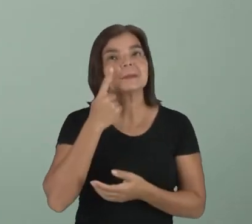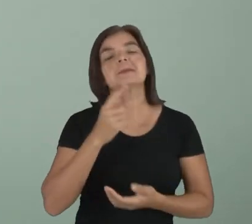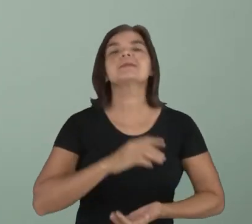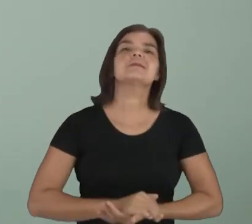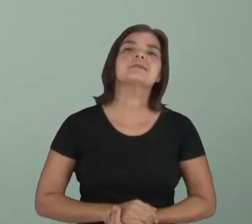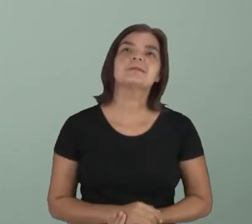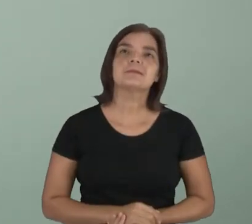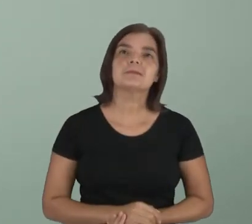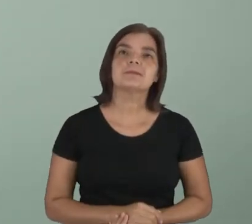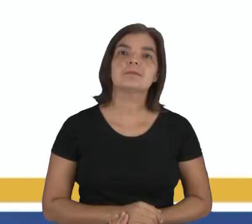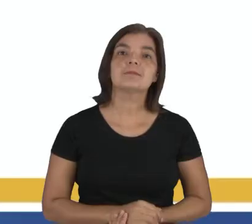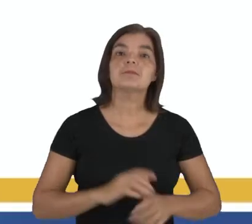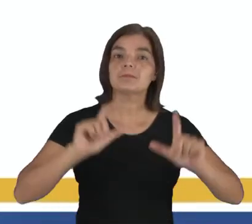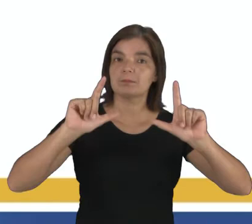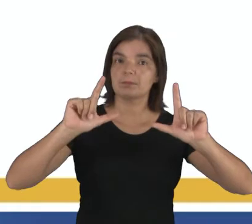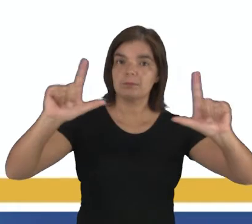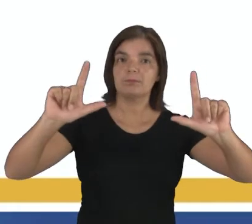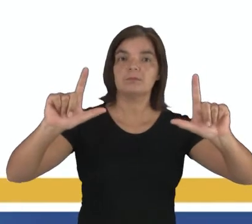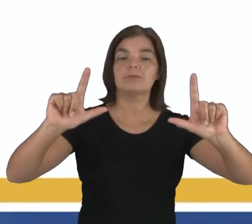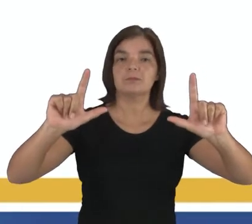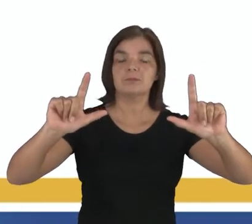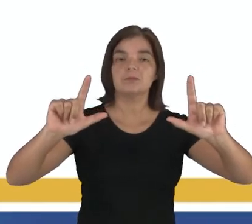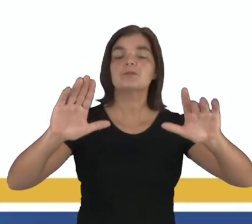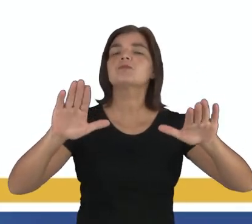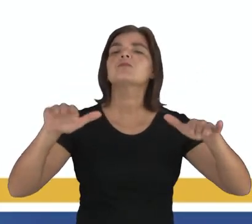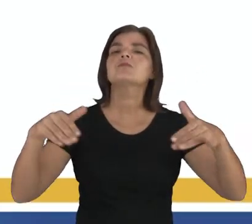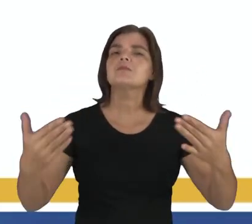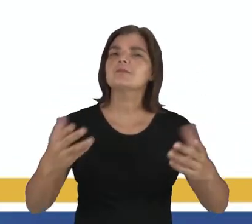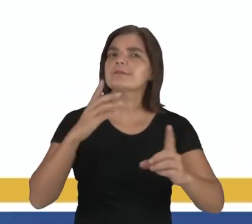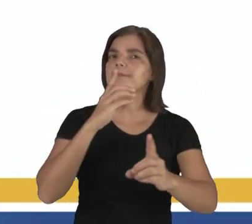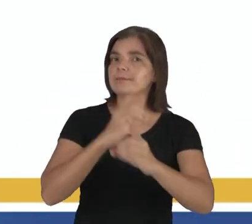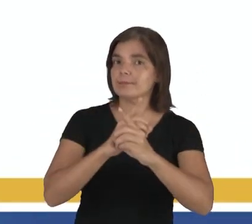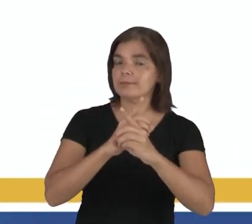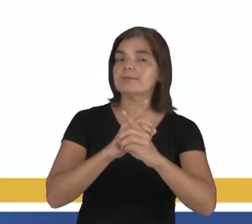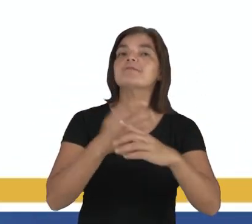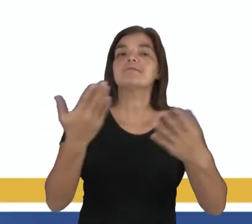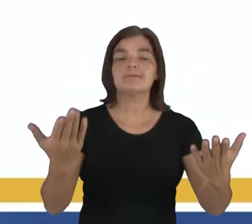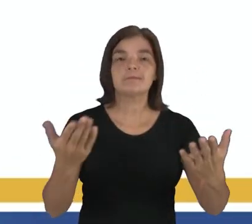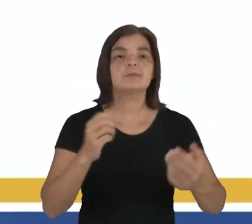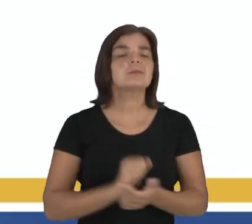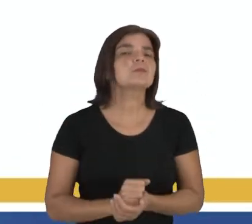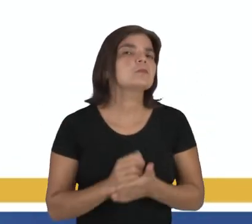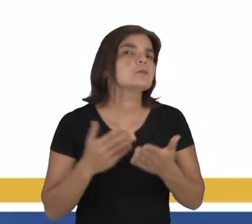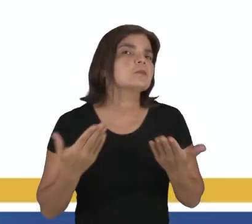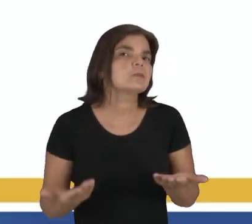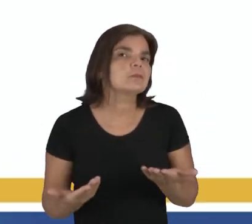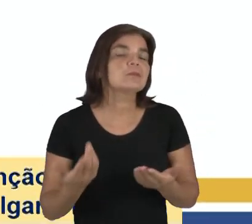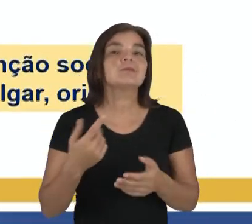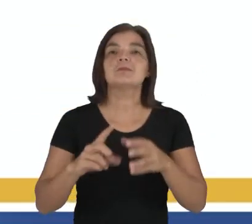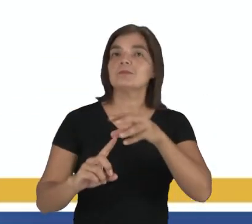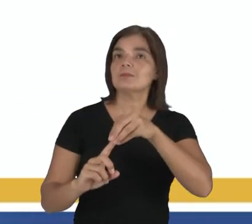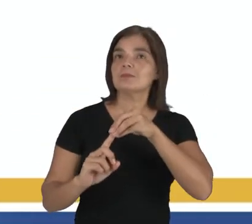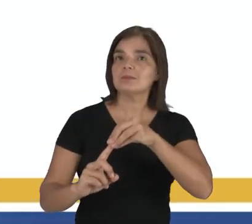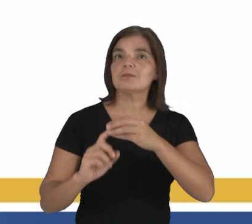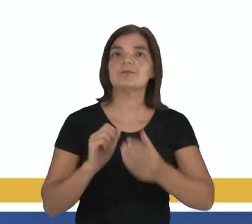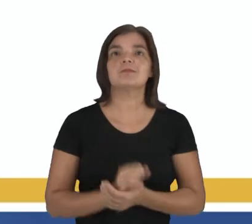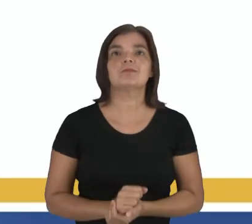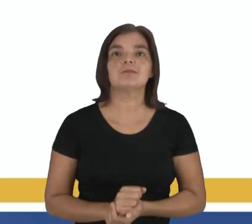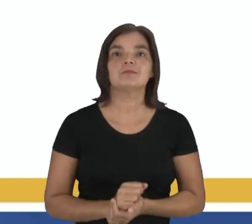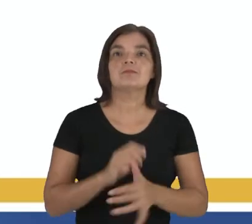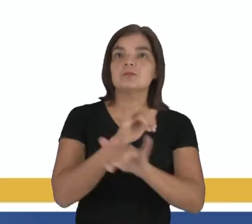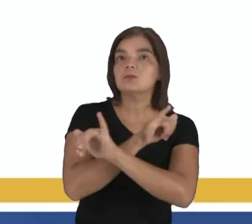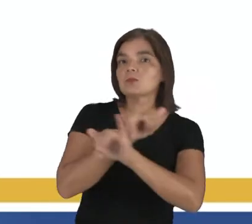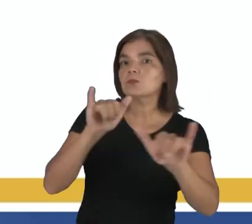lá? É um cartaz. Por onde vamos encontramos cartazes. E qual a função social?